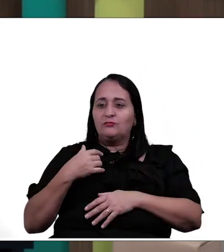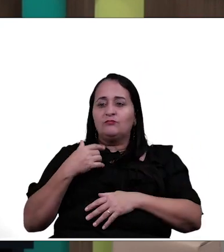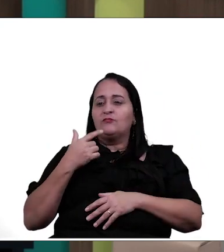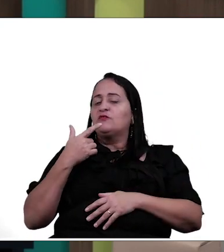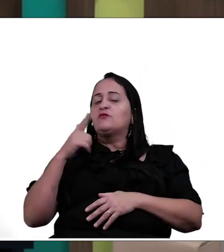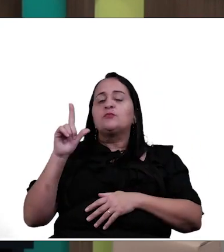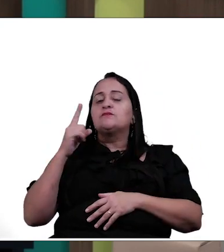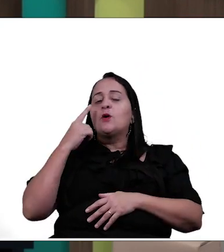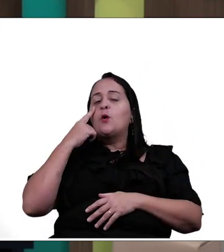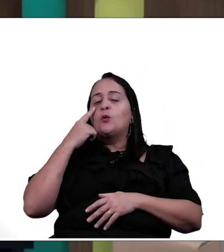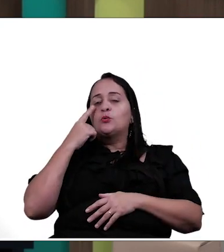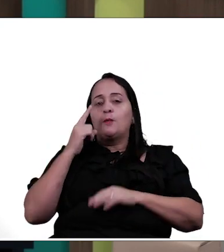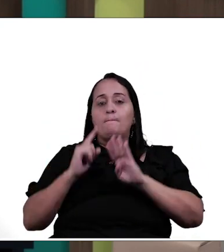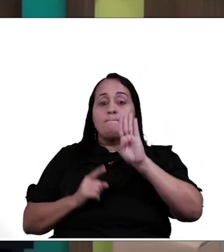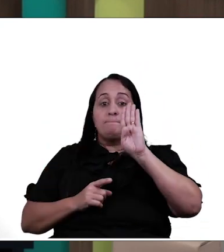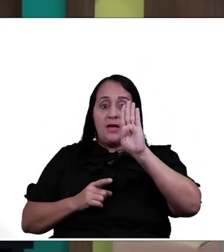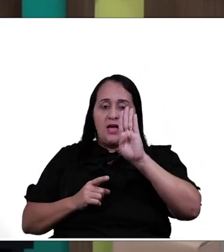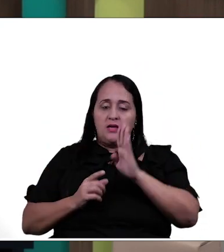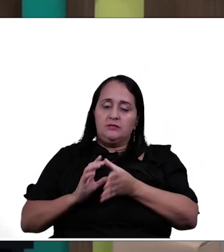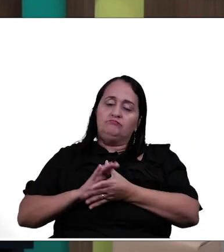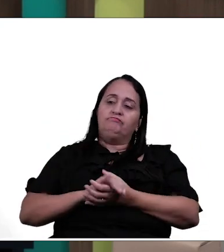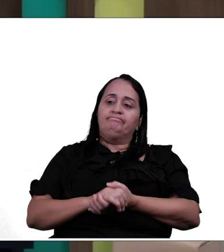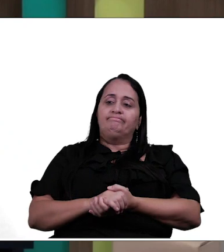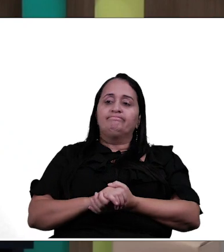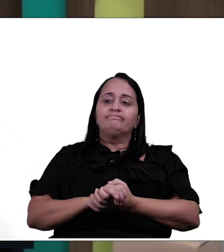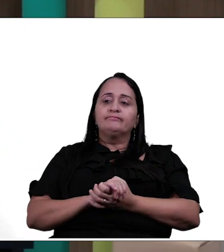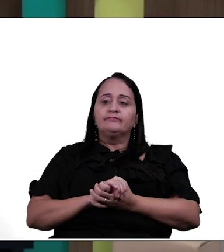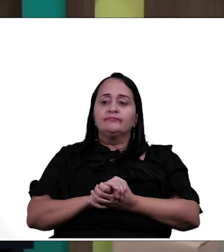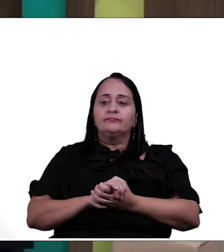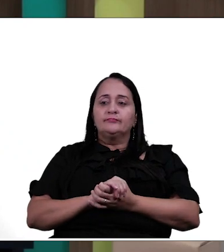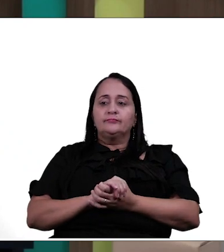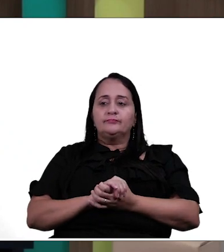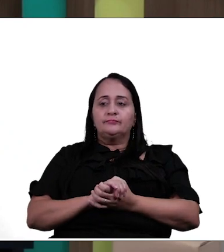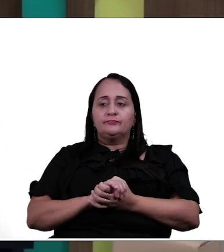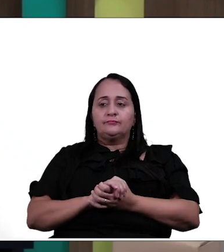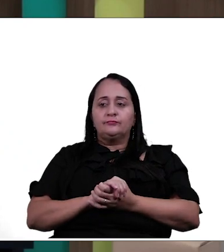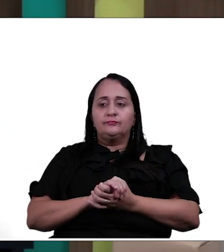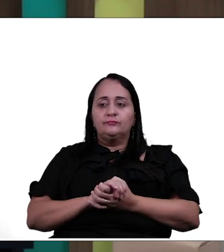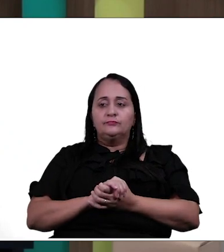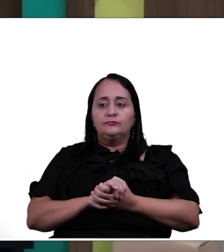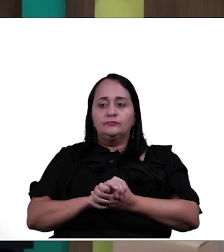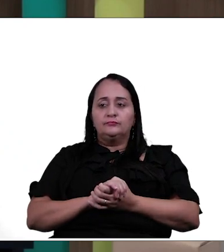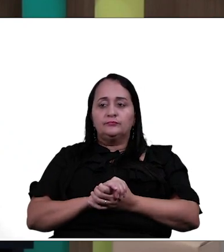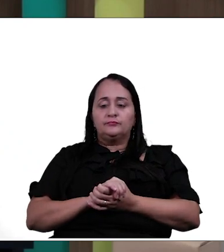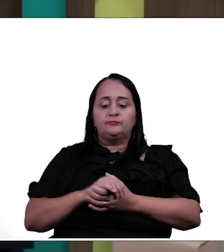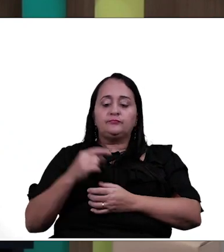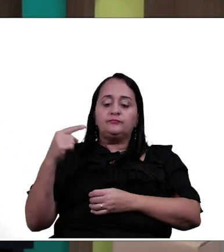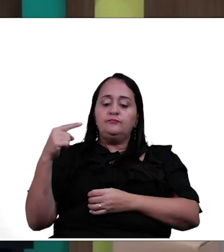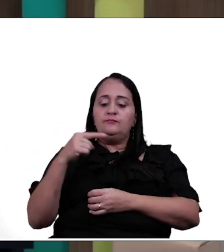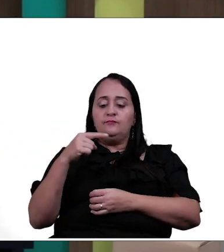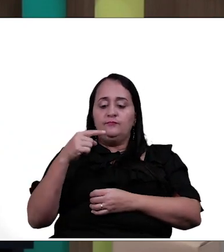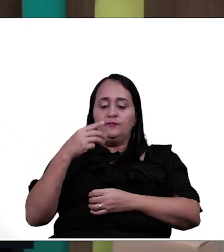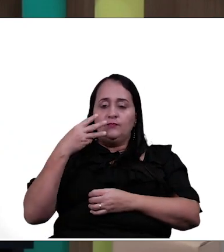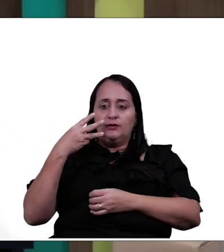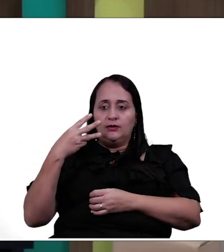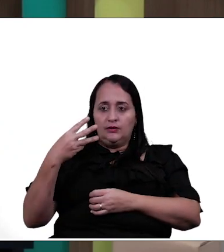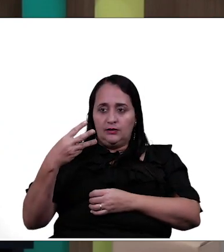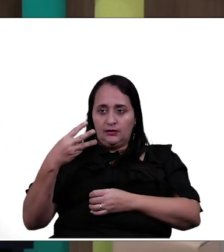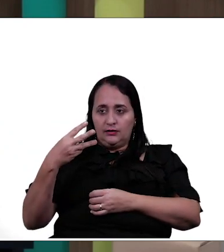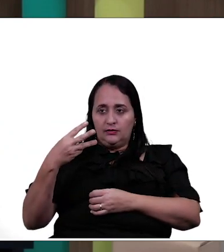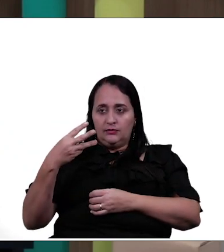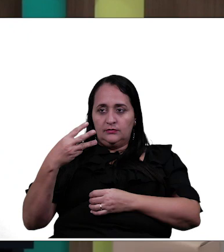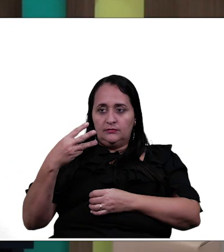É uma dízima periódica composta? É uma dízima periódica composta. Eu tenho o período, que é o